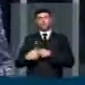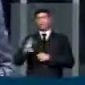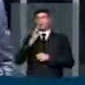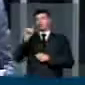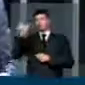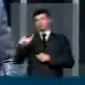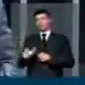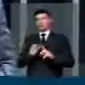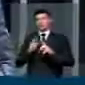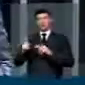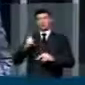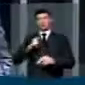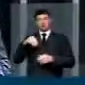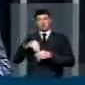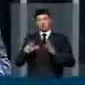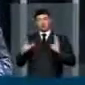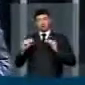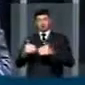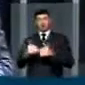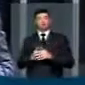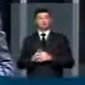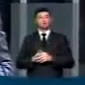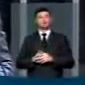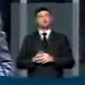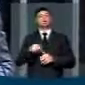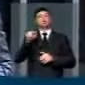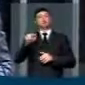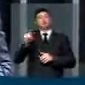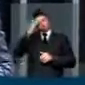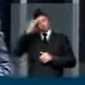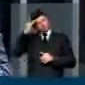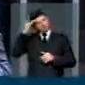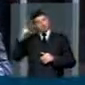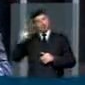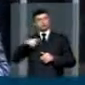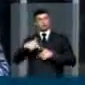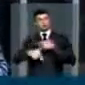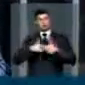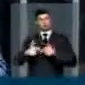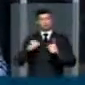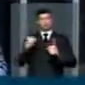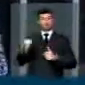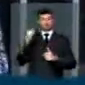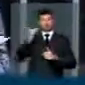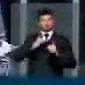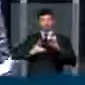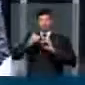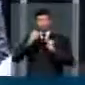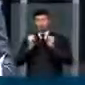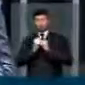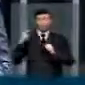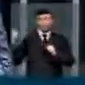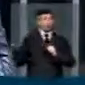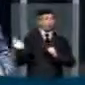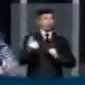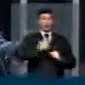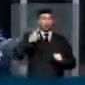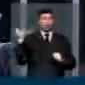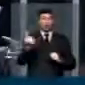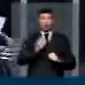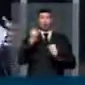mais essa relação dentro dessa comissão, e ele tem sido que teve uma atuação importante de diálogo com todos os partidos